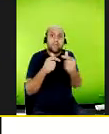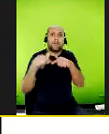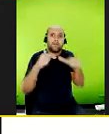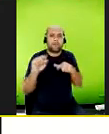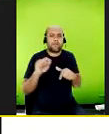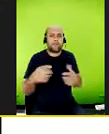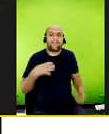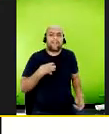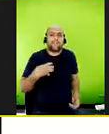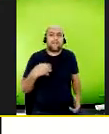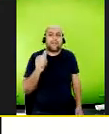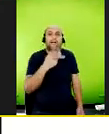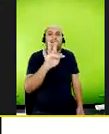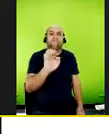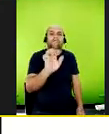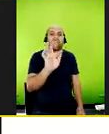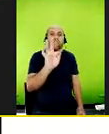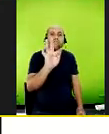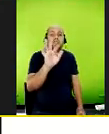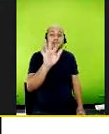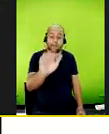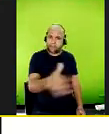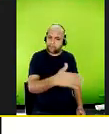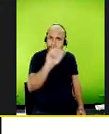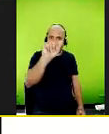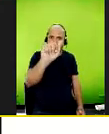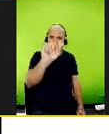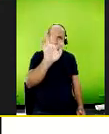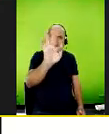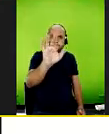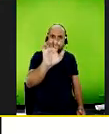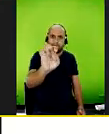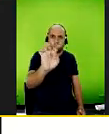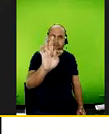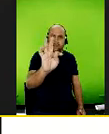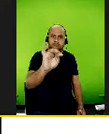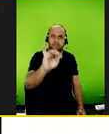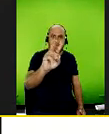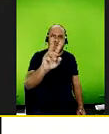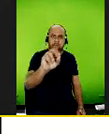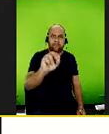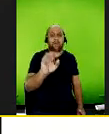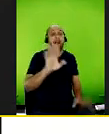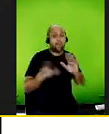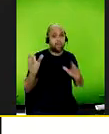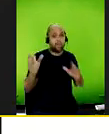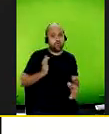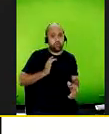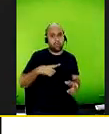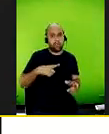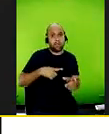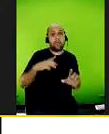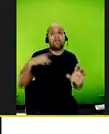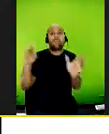afetiva e de pertencimento muitas vezes você está em poder habilidade com grana no bolso mas você não pertence a nenhum grupo